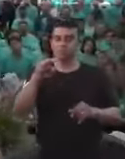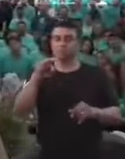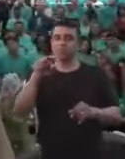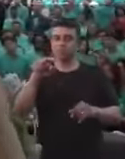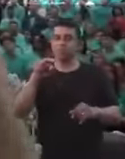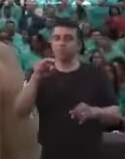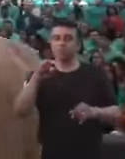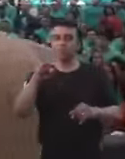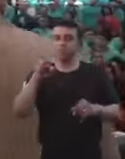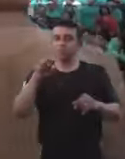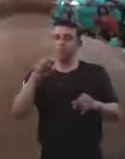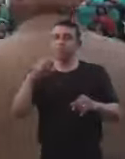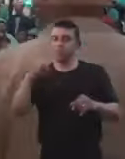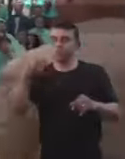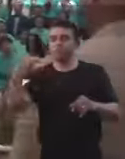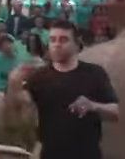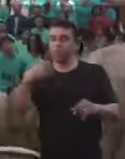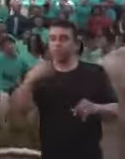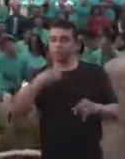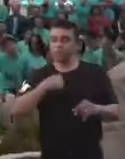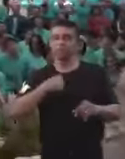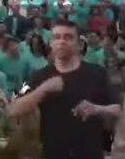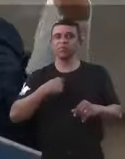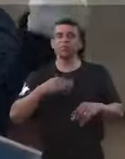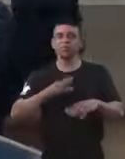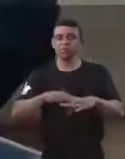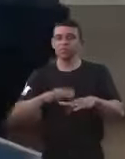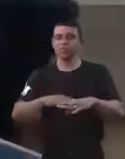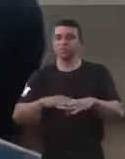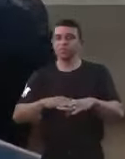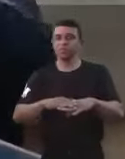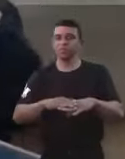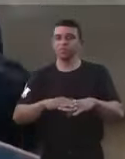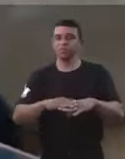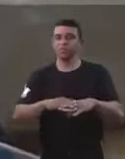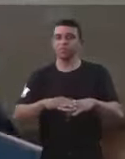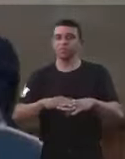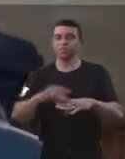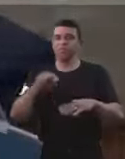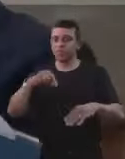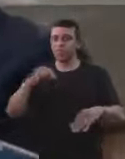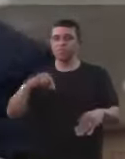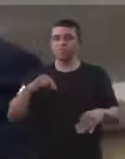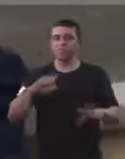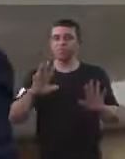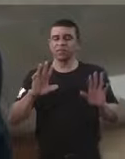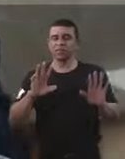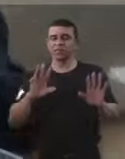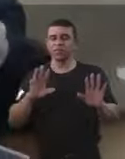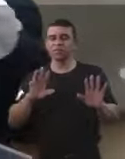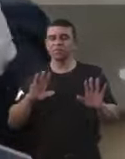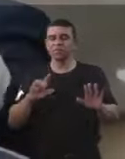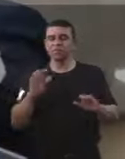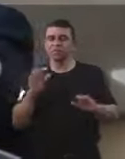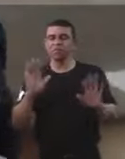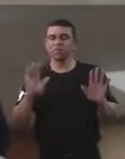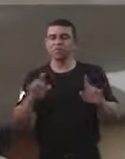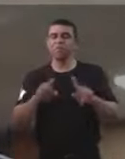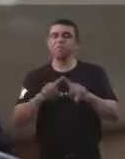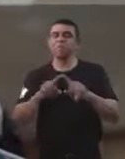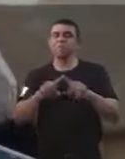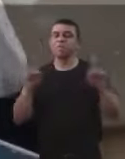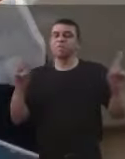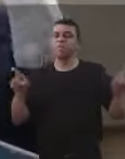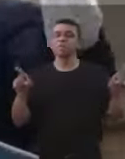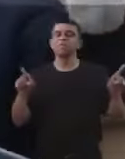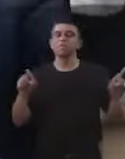lembro. Poucas, pouquíssimas vezes. Mas é o teor da mensagem. Se você tem liberdade,